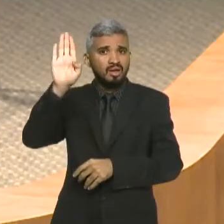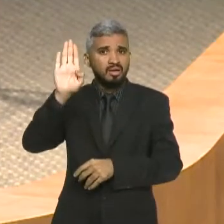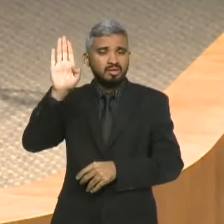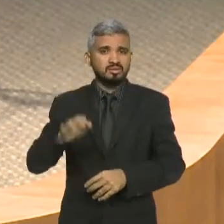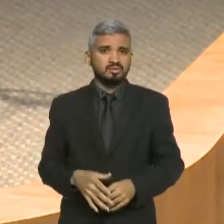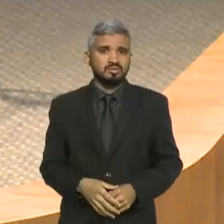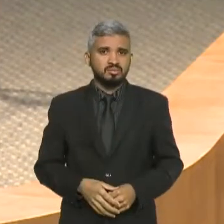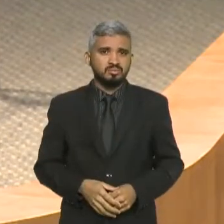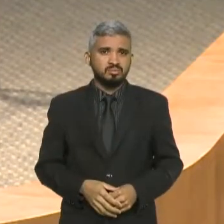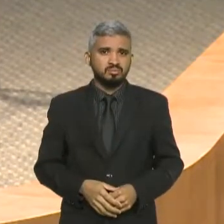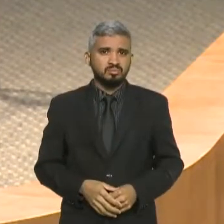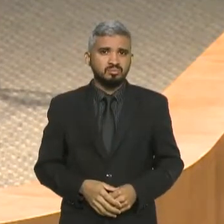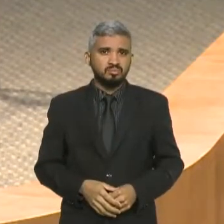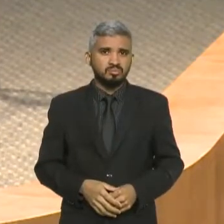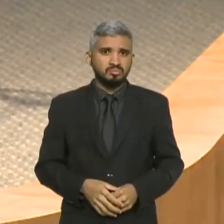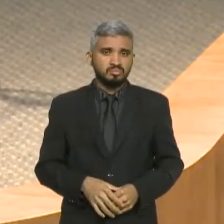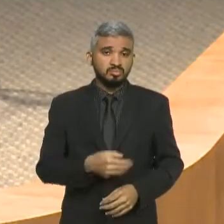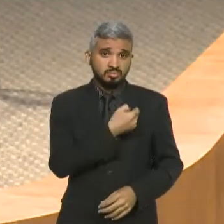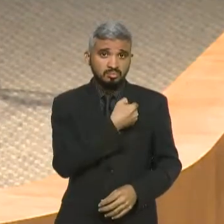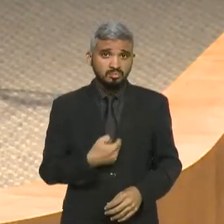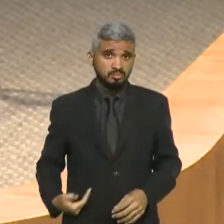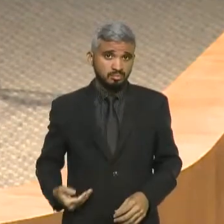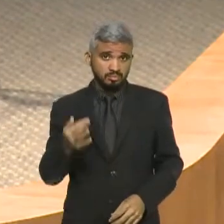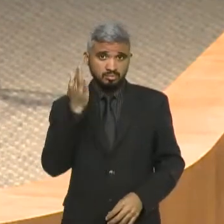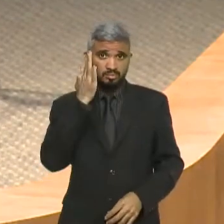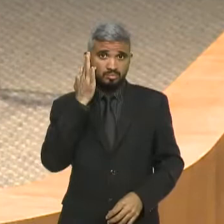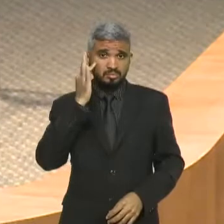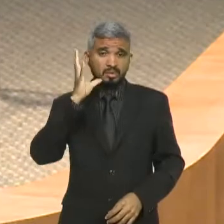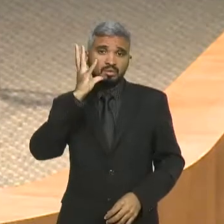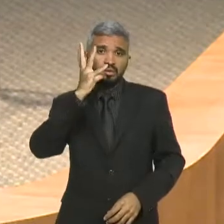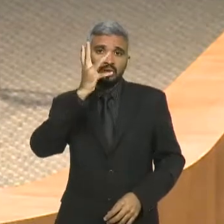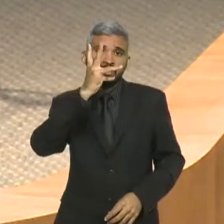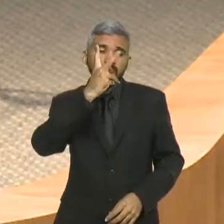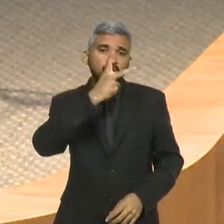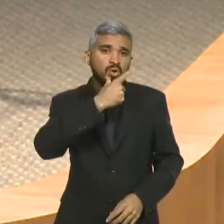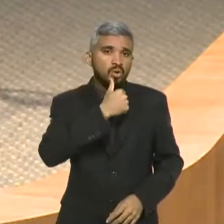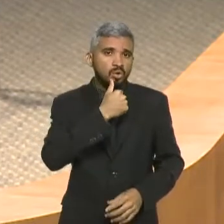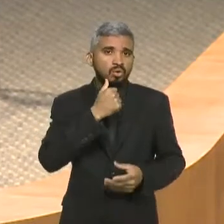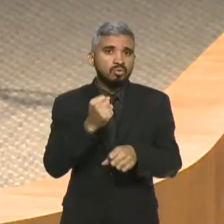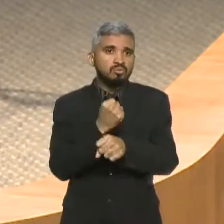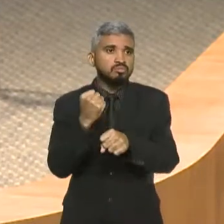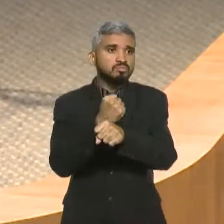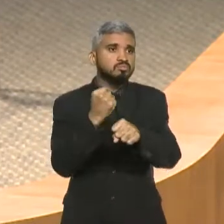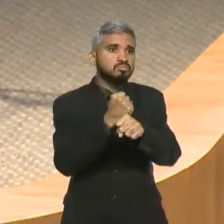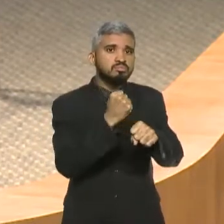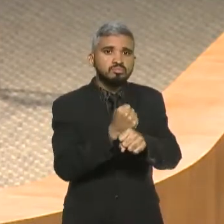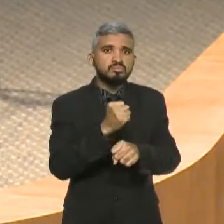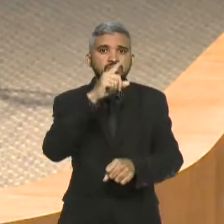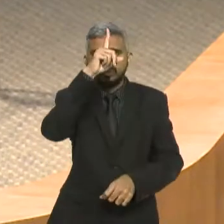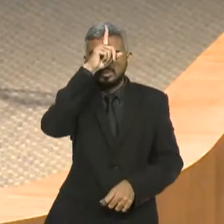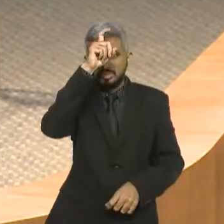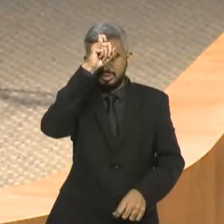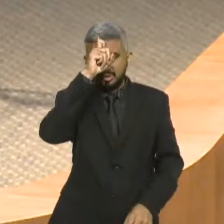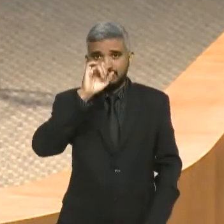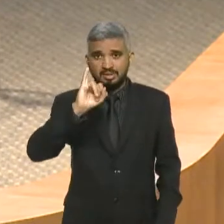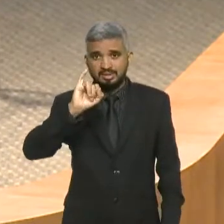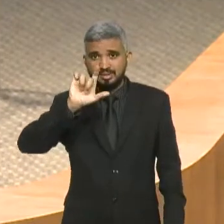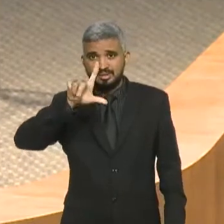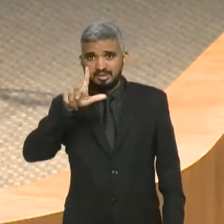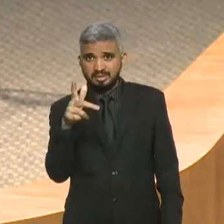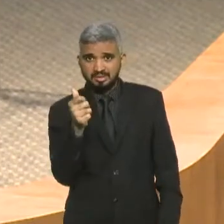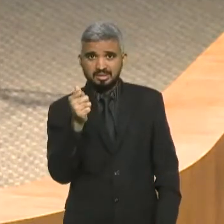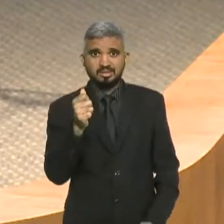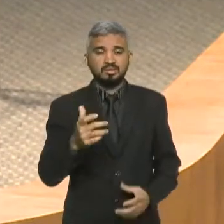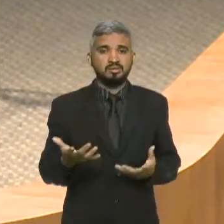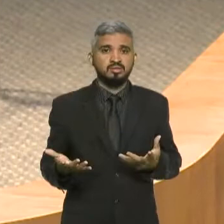para entregar o Hospital da Ilha, um hospital que vai beneficiar a região metropolitana, o estado do Maranhão, mas